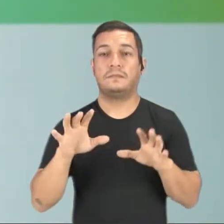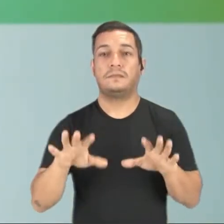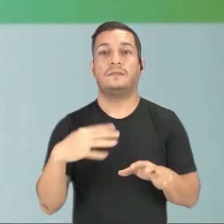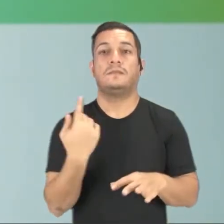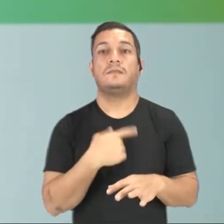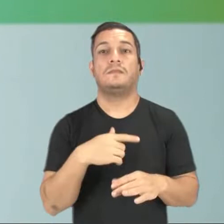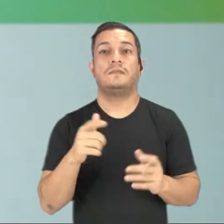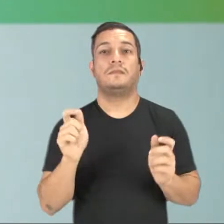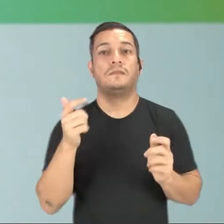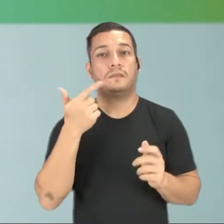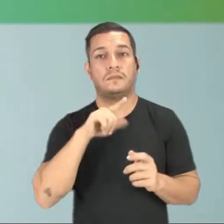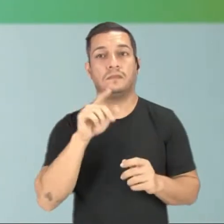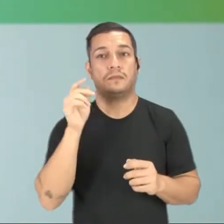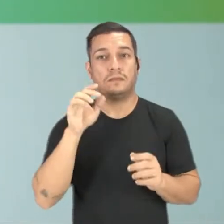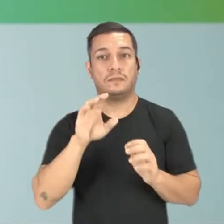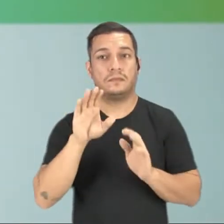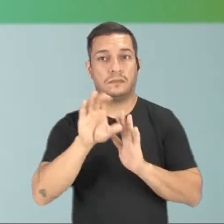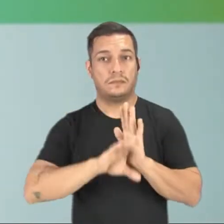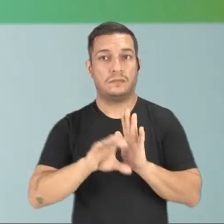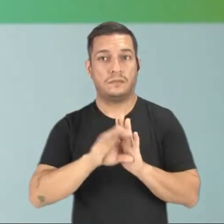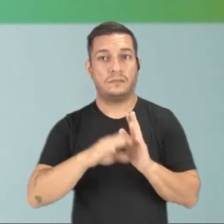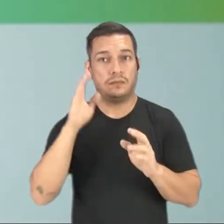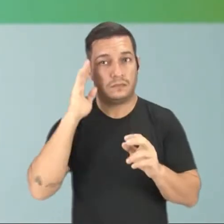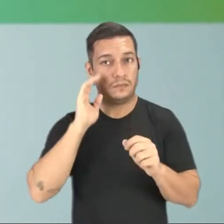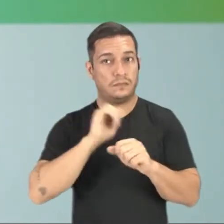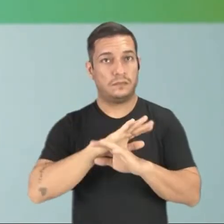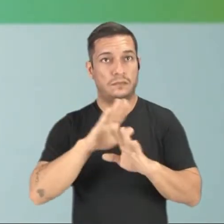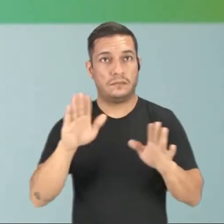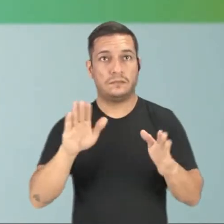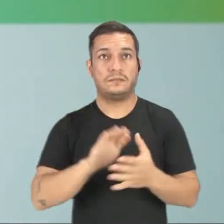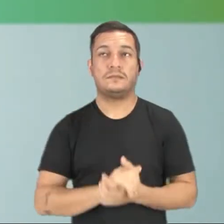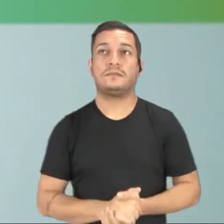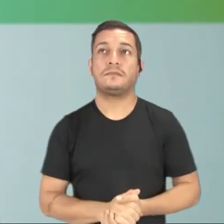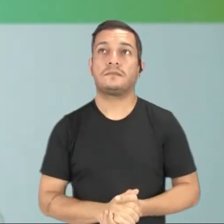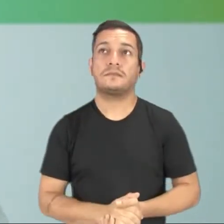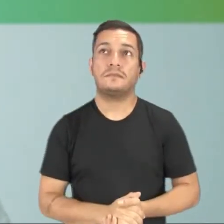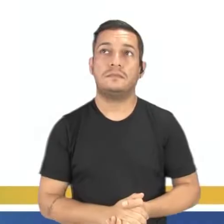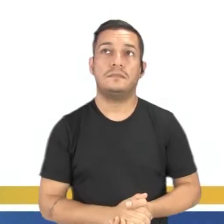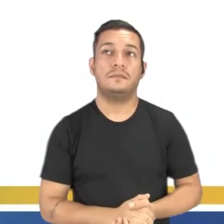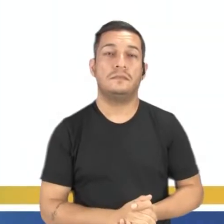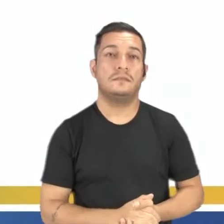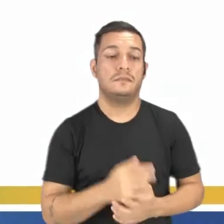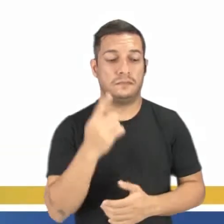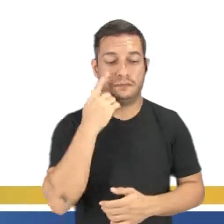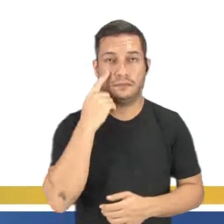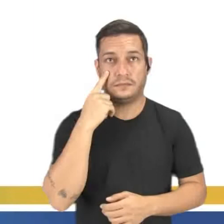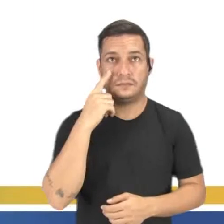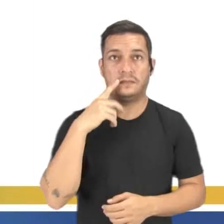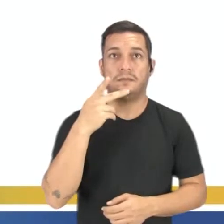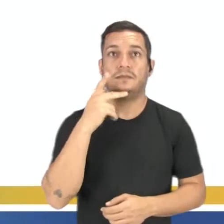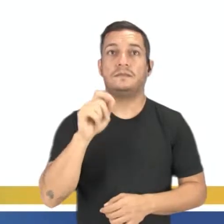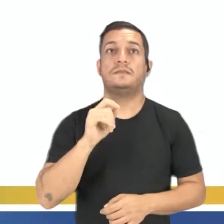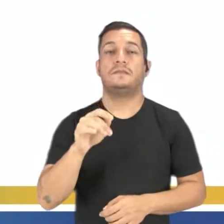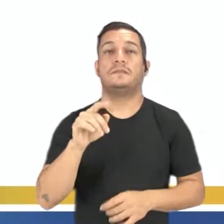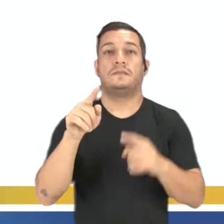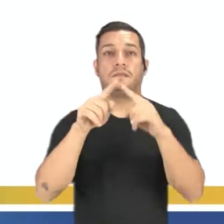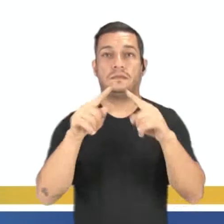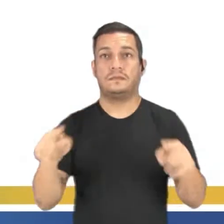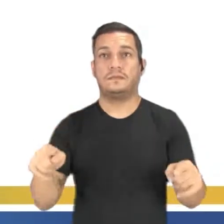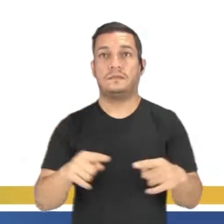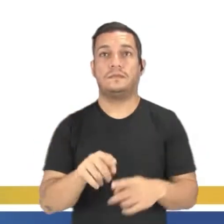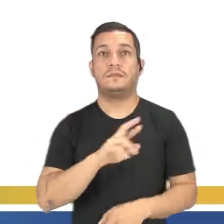gente possa deixar o conteúdo mais claro para você. Na primeira situação, problema, ele comenta que o triângulo a